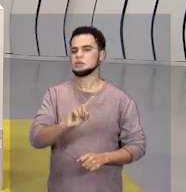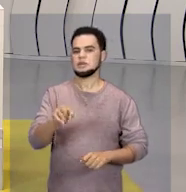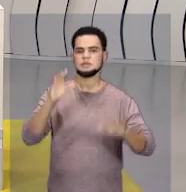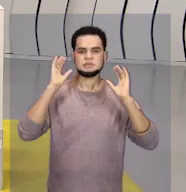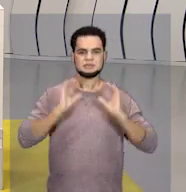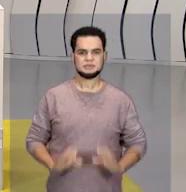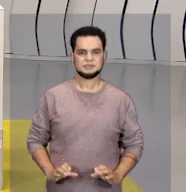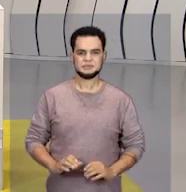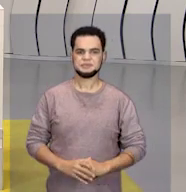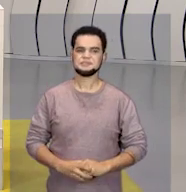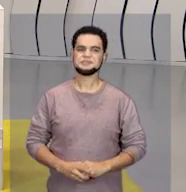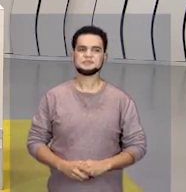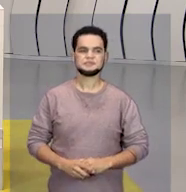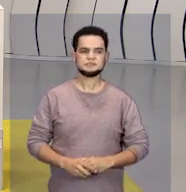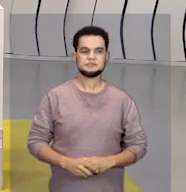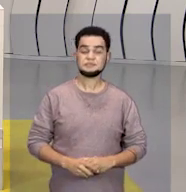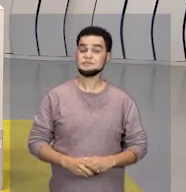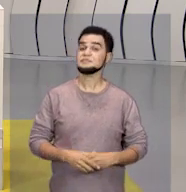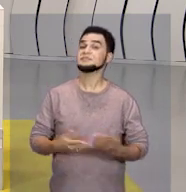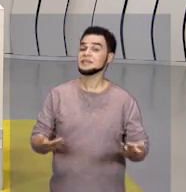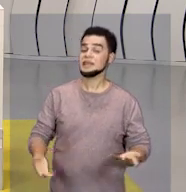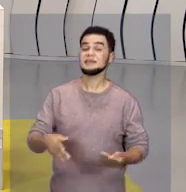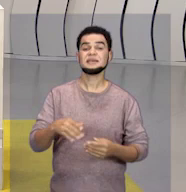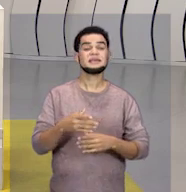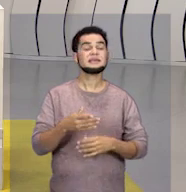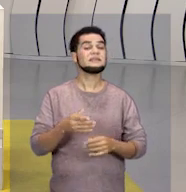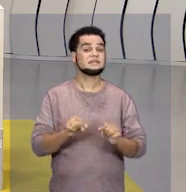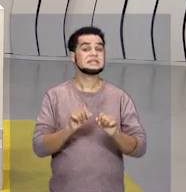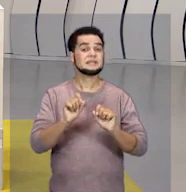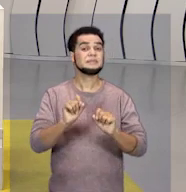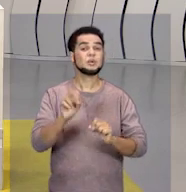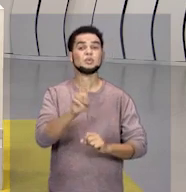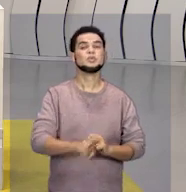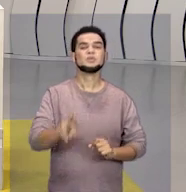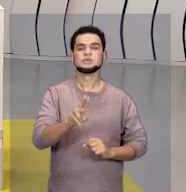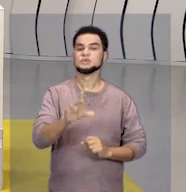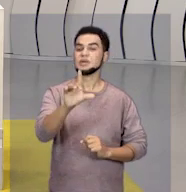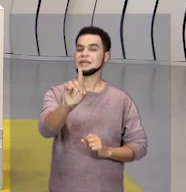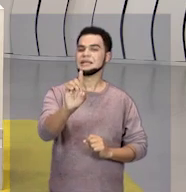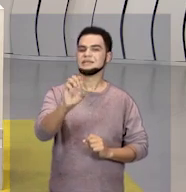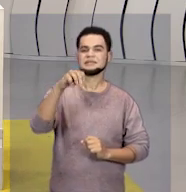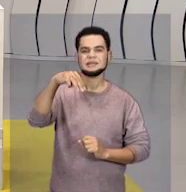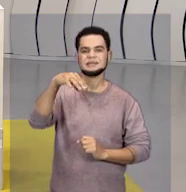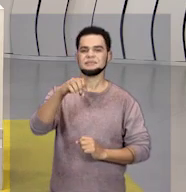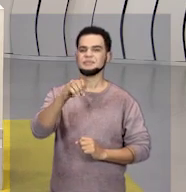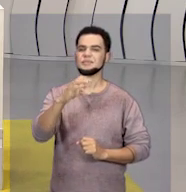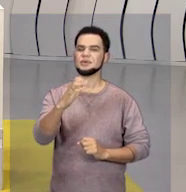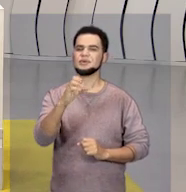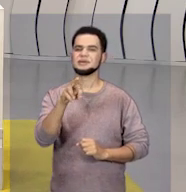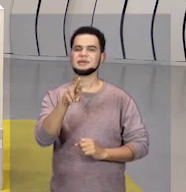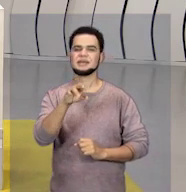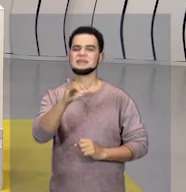E a democracia, o exercício da democracia, ela também é muito importante. Por quê?